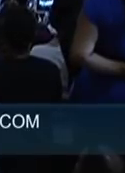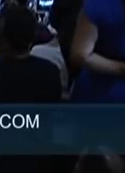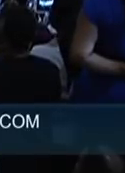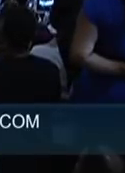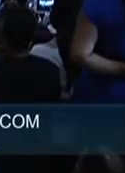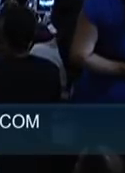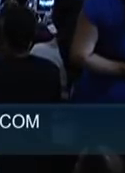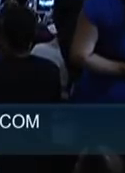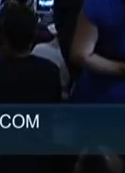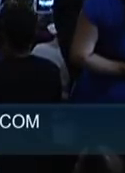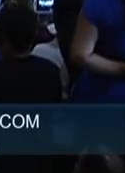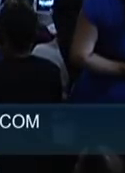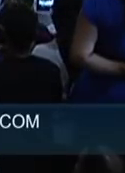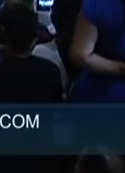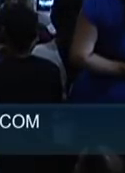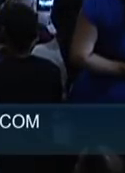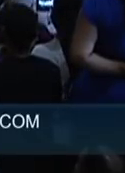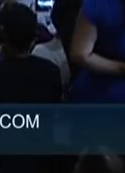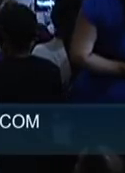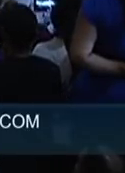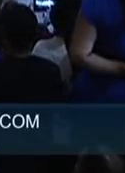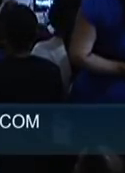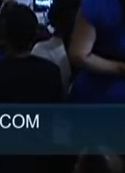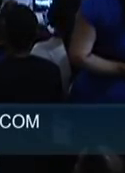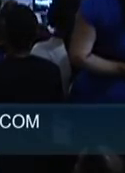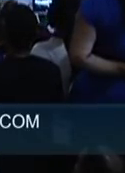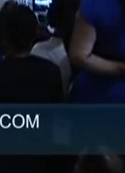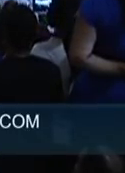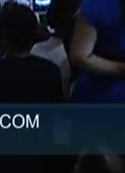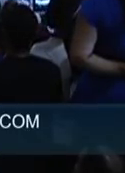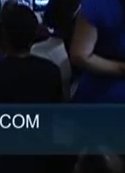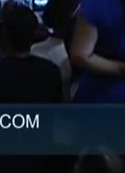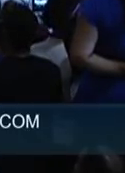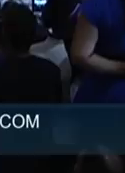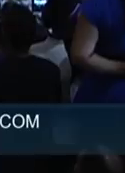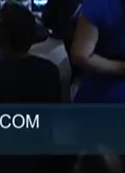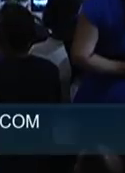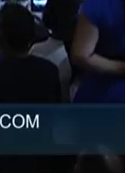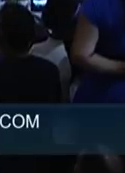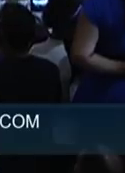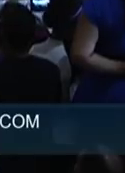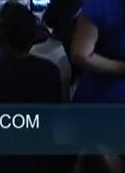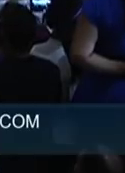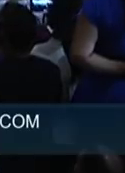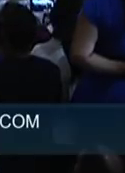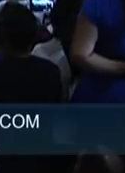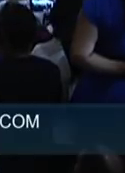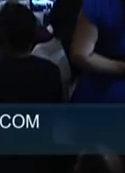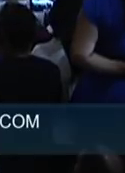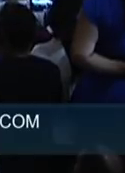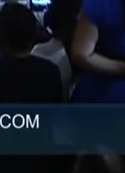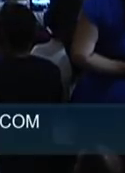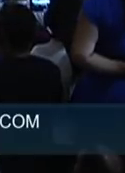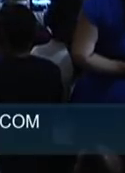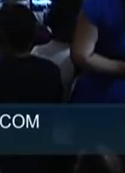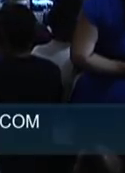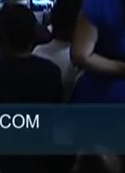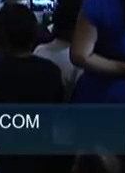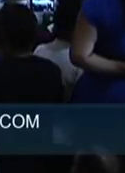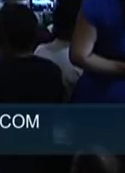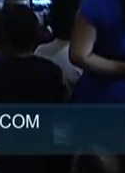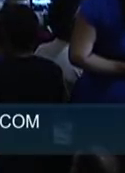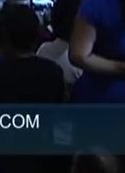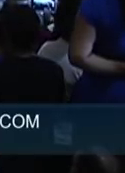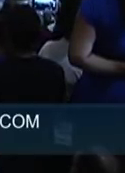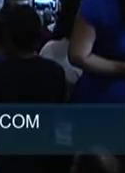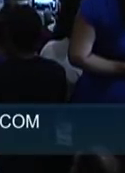população em situação de rua e de materiais recicláveis, conduzido por